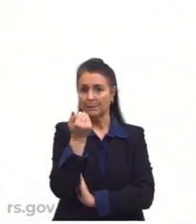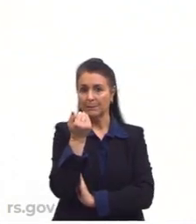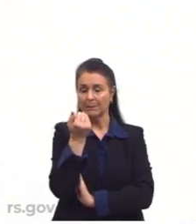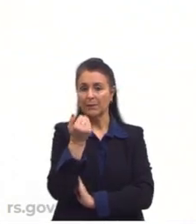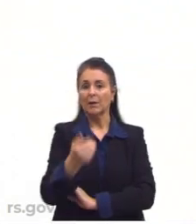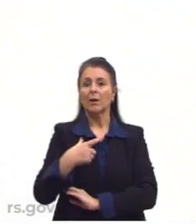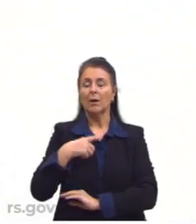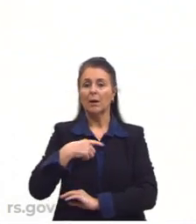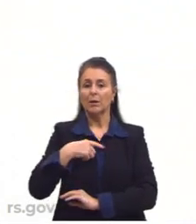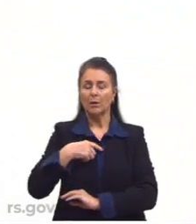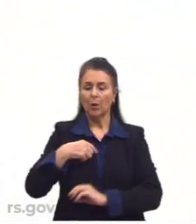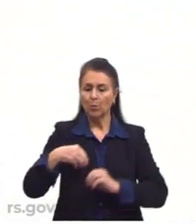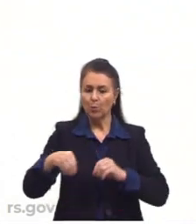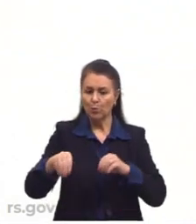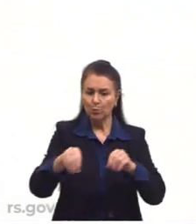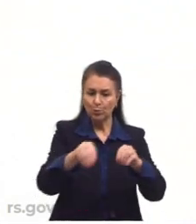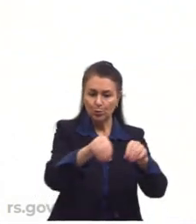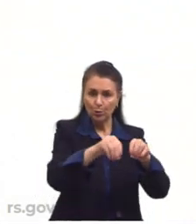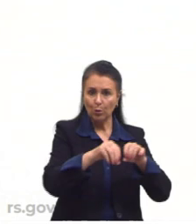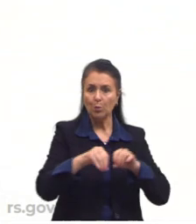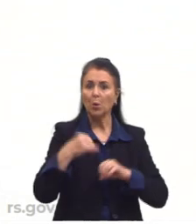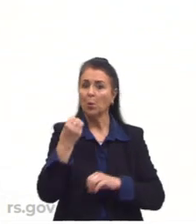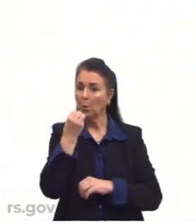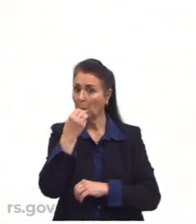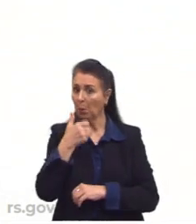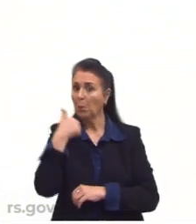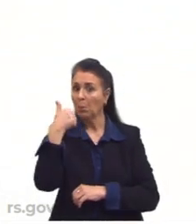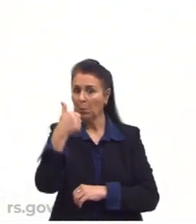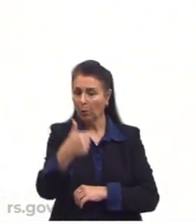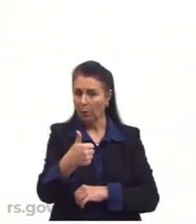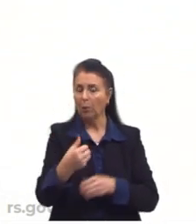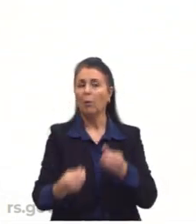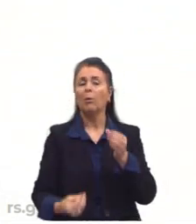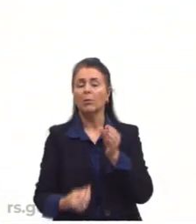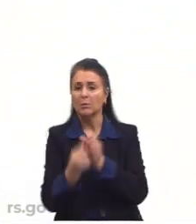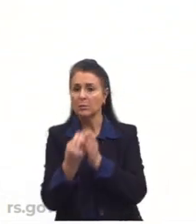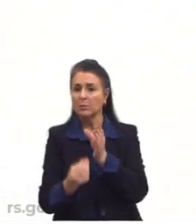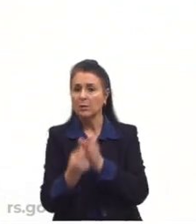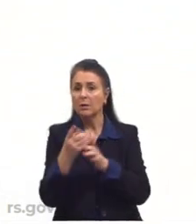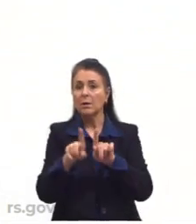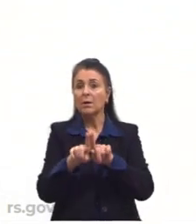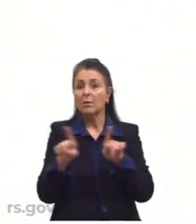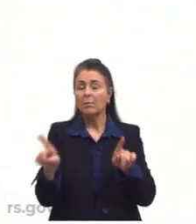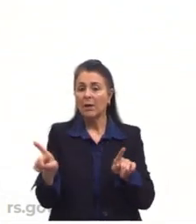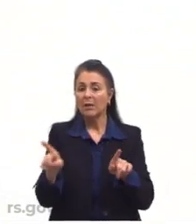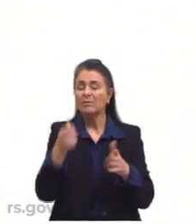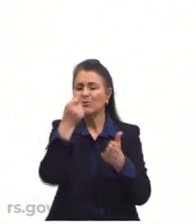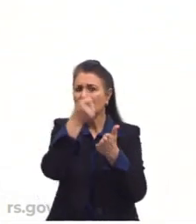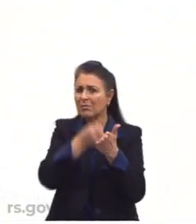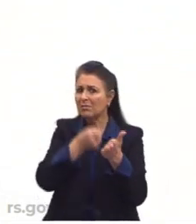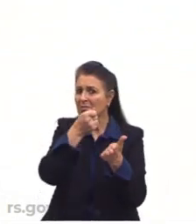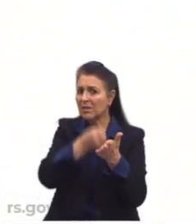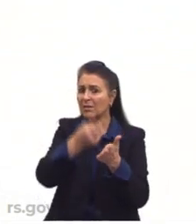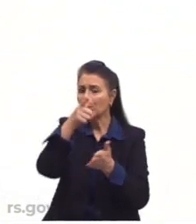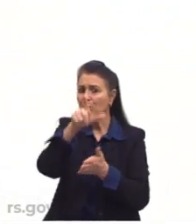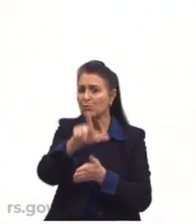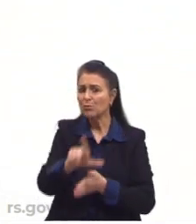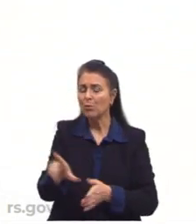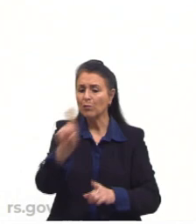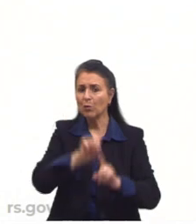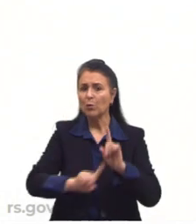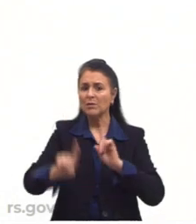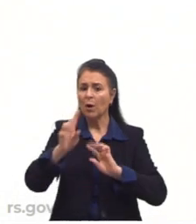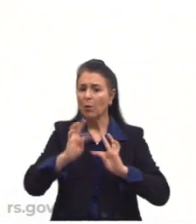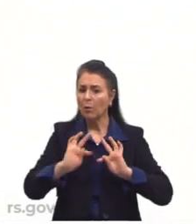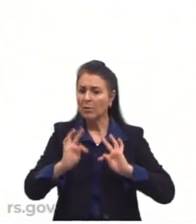o solo tem aquela fertilidade o solo tem aquela produção então a gente tenta né algumas